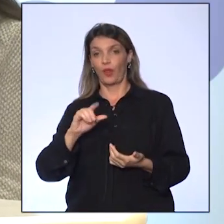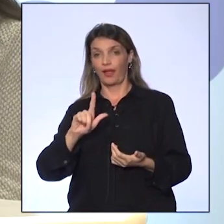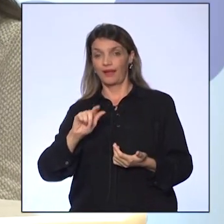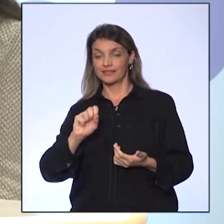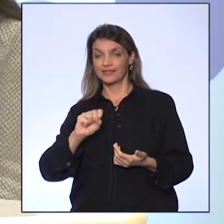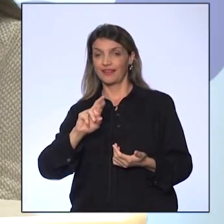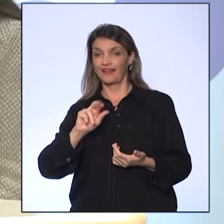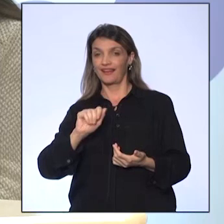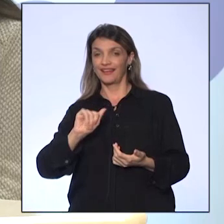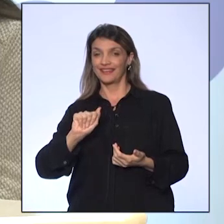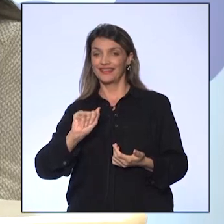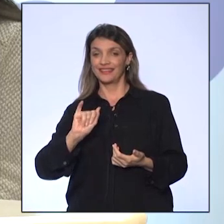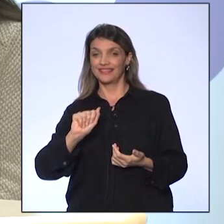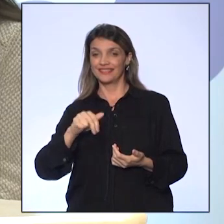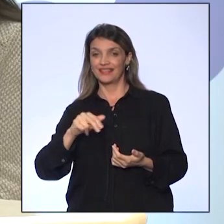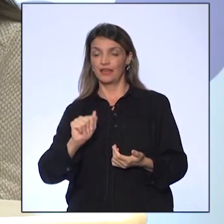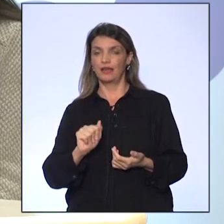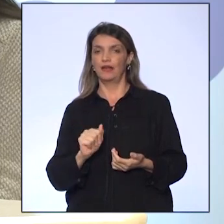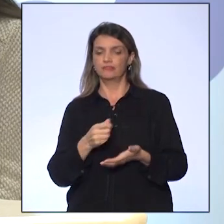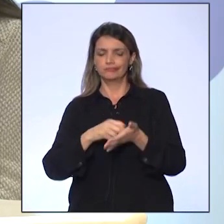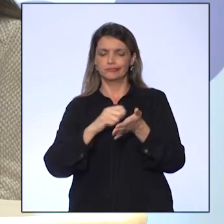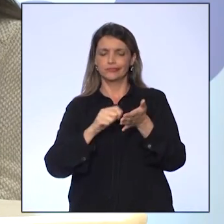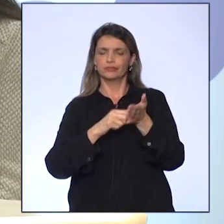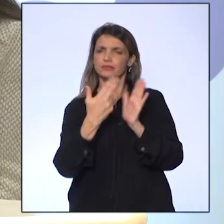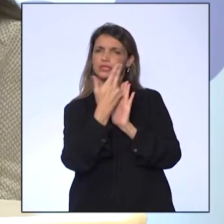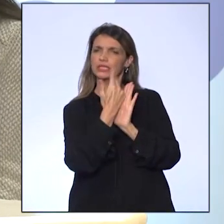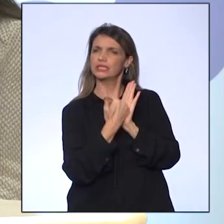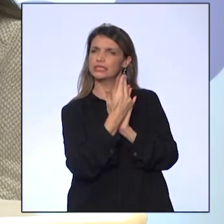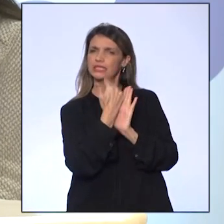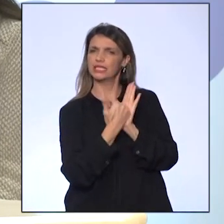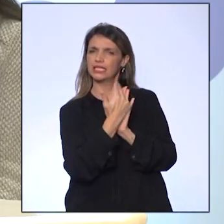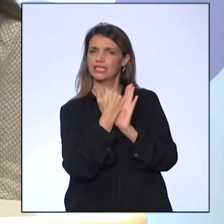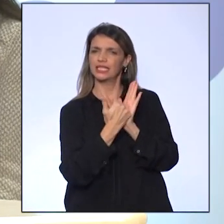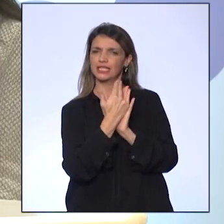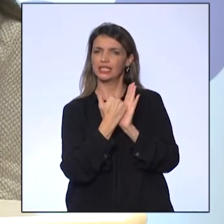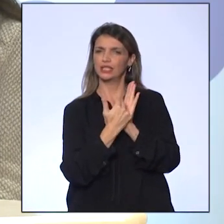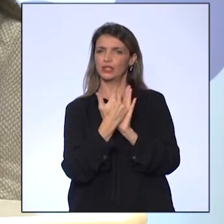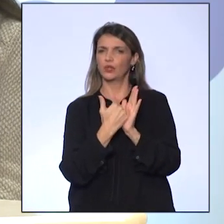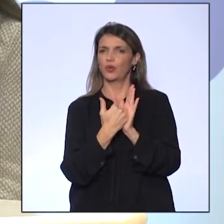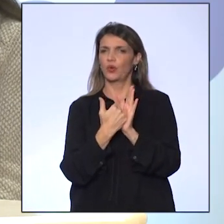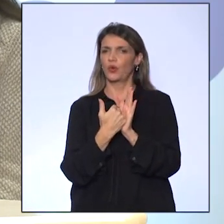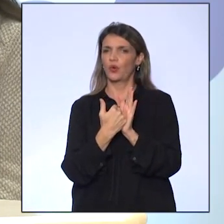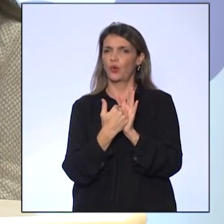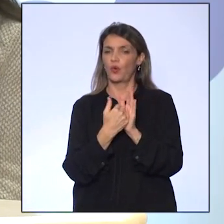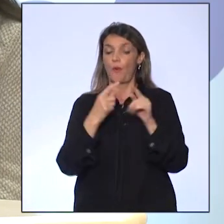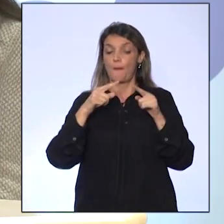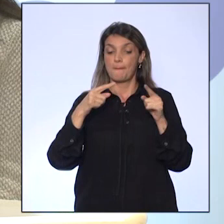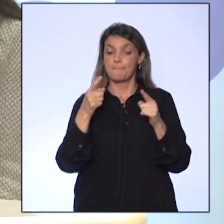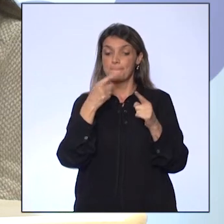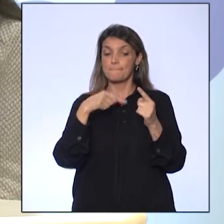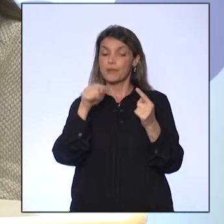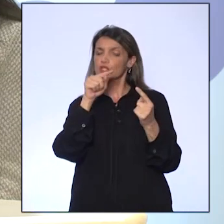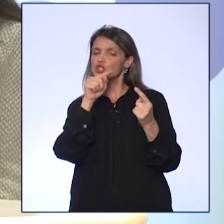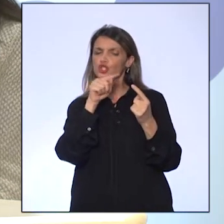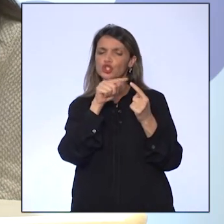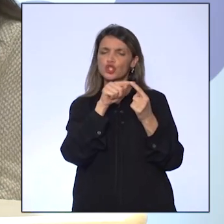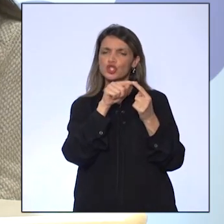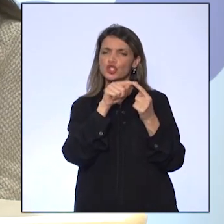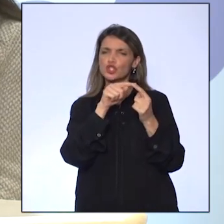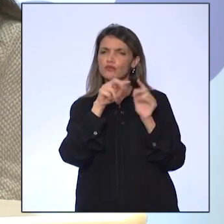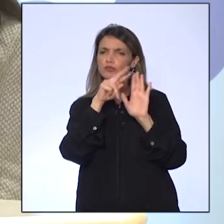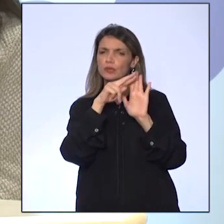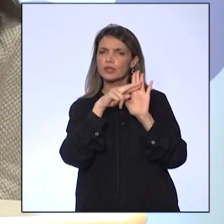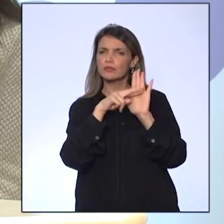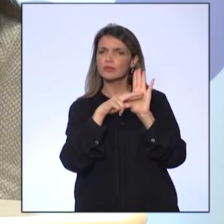Rayane responderam anotações e desenhos. A Beatriz para anotar metas e rotinas. E agora está entrando